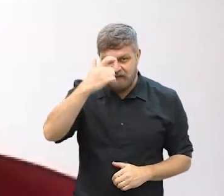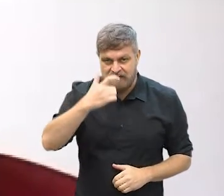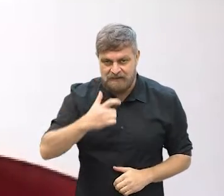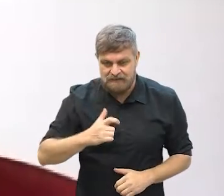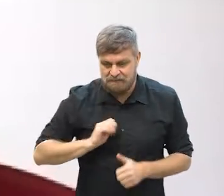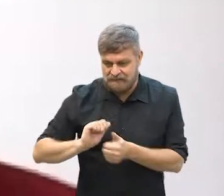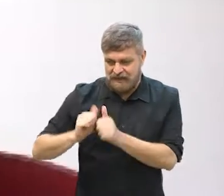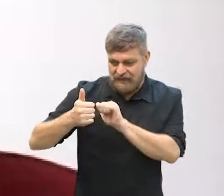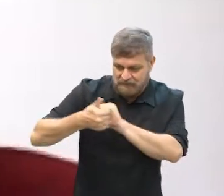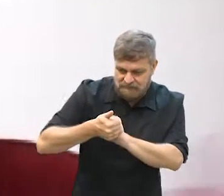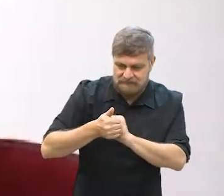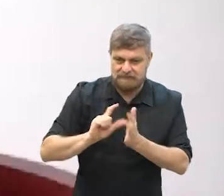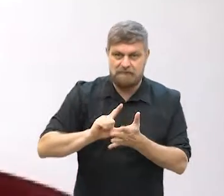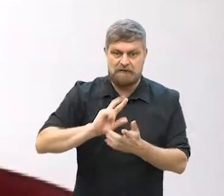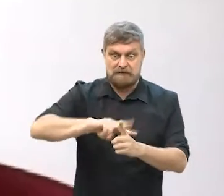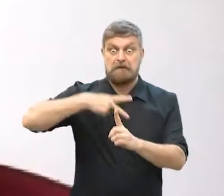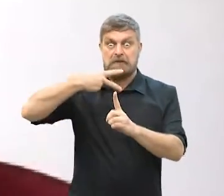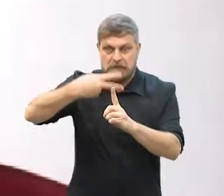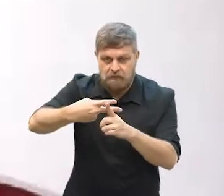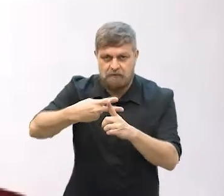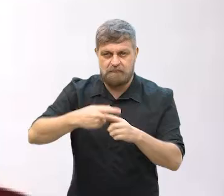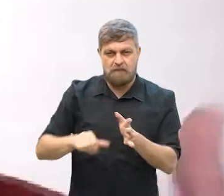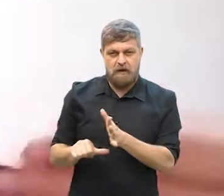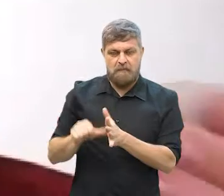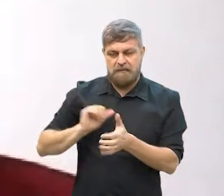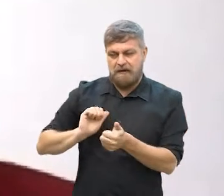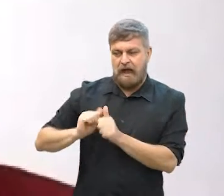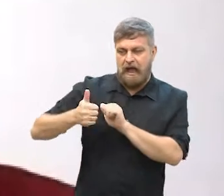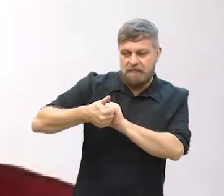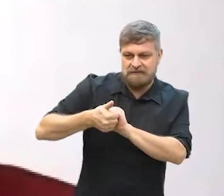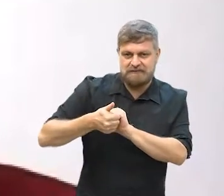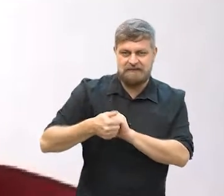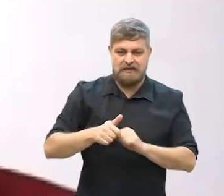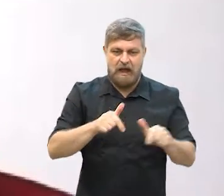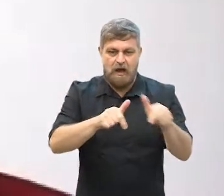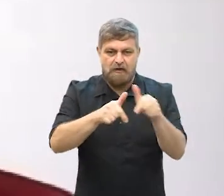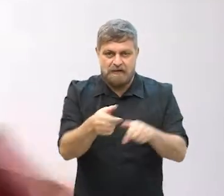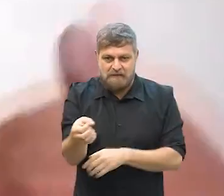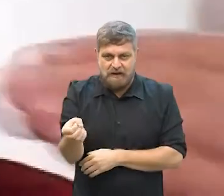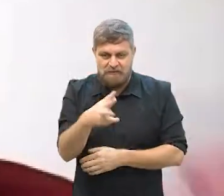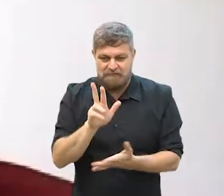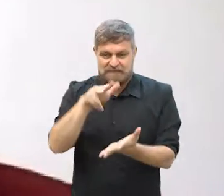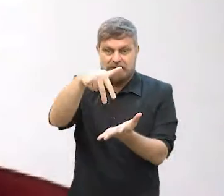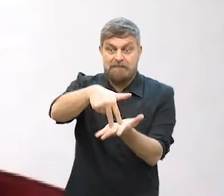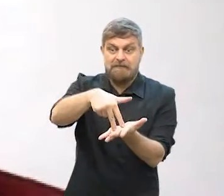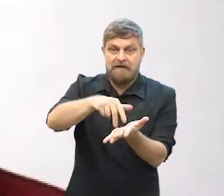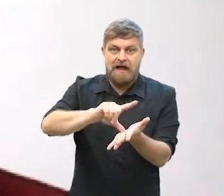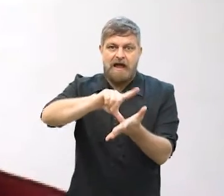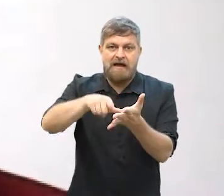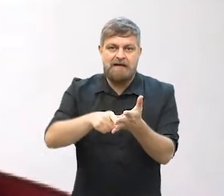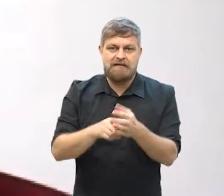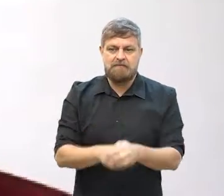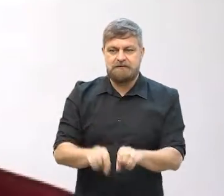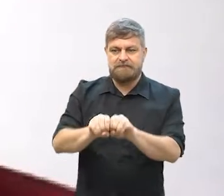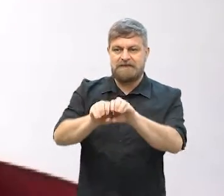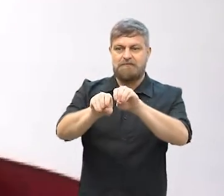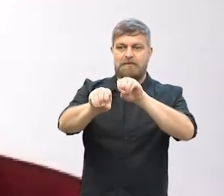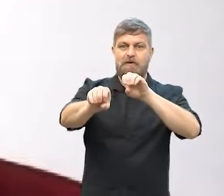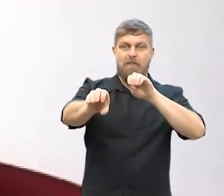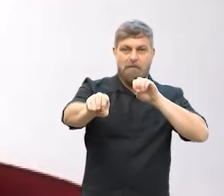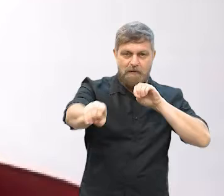uma questão de adaptação em cima de adaptação. Primeiramente, uma adaptação em um novo emprego e depois uma adaptação para o ensino